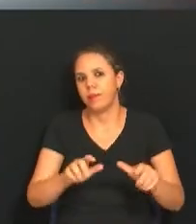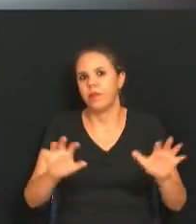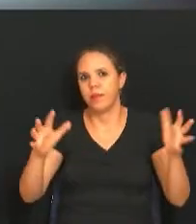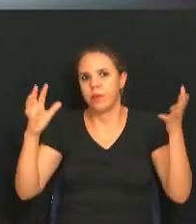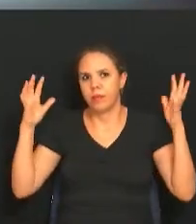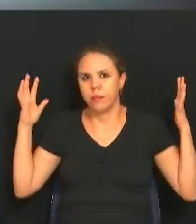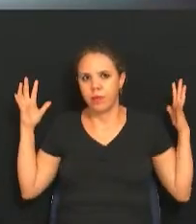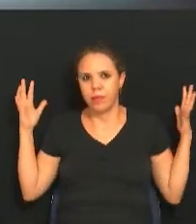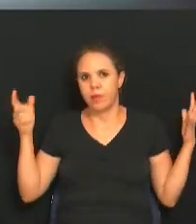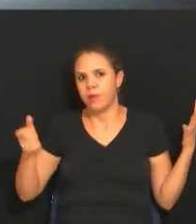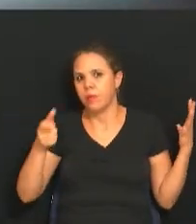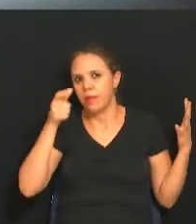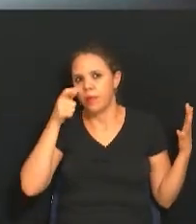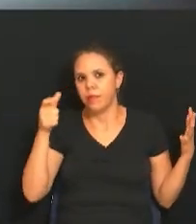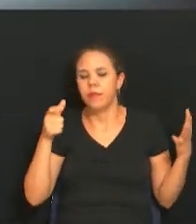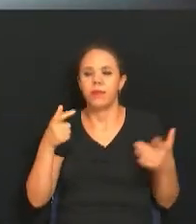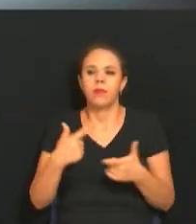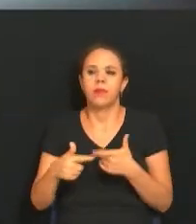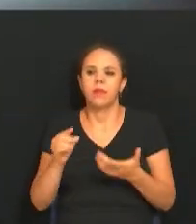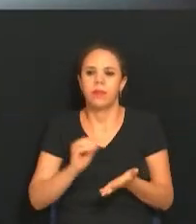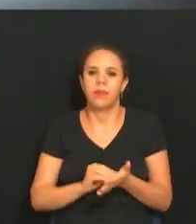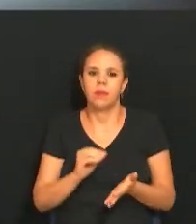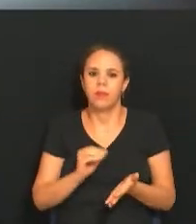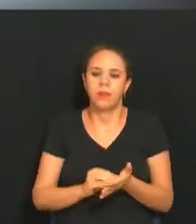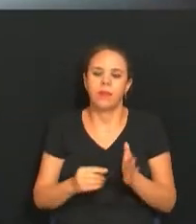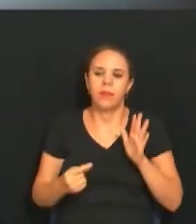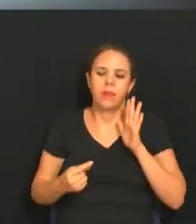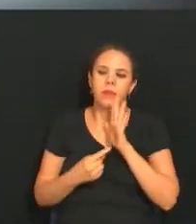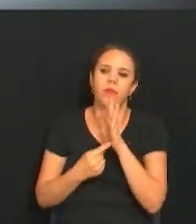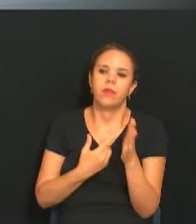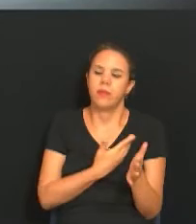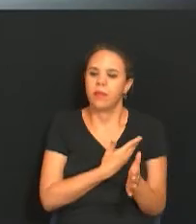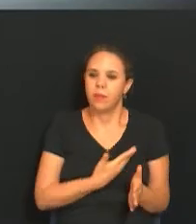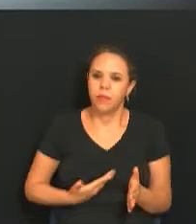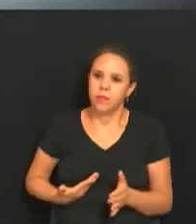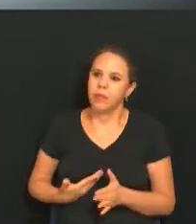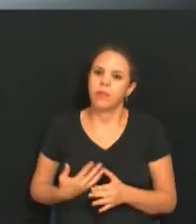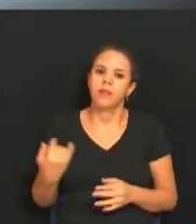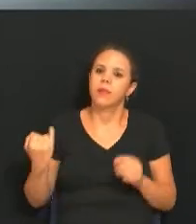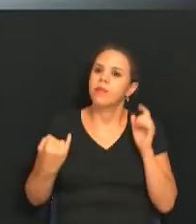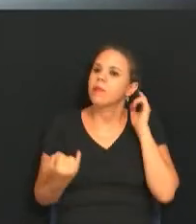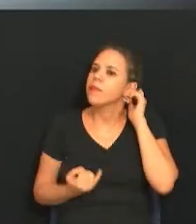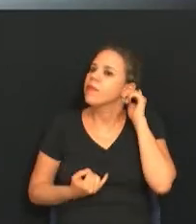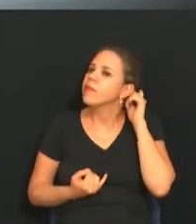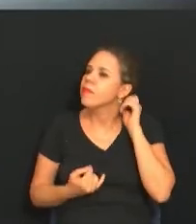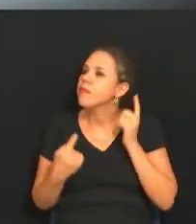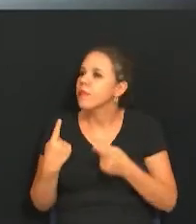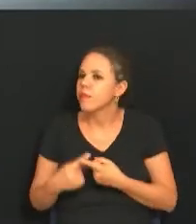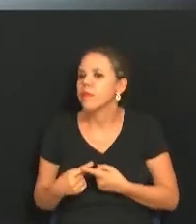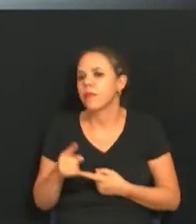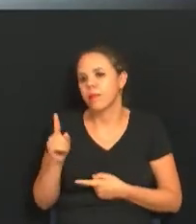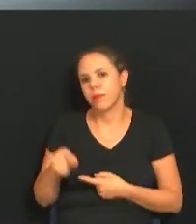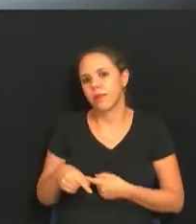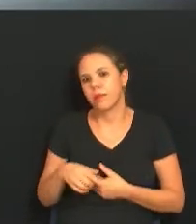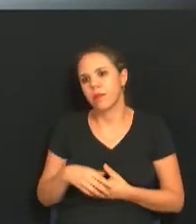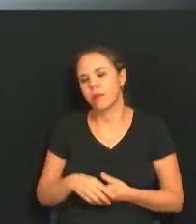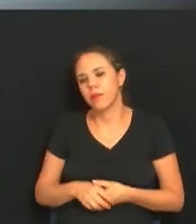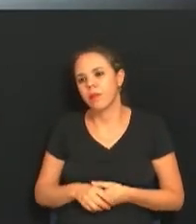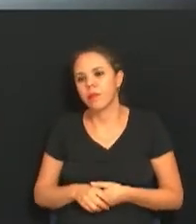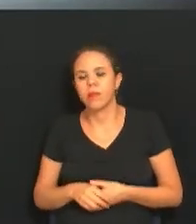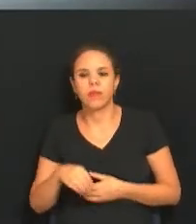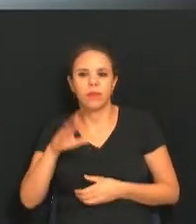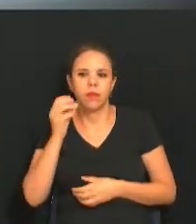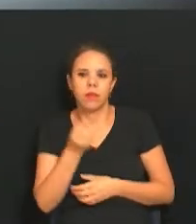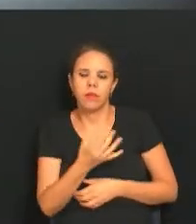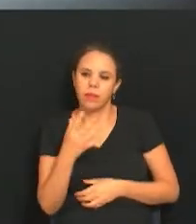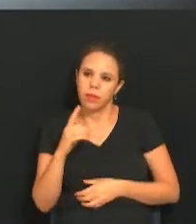estão vendo as deficiências apresentadas pelo Estado, e isso é super importante, porque isso também é prevenção. E quanto mais